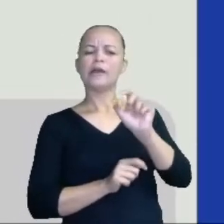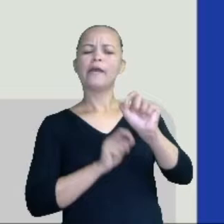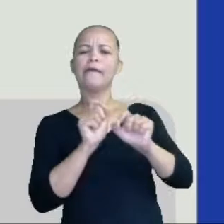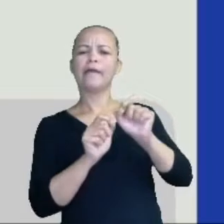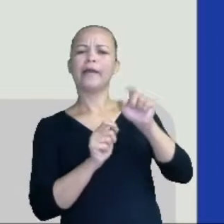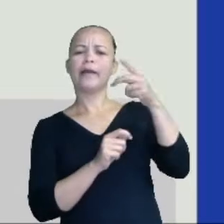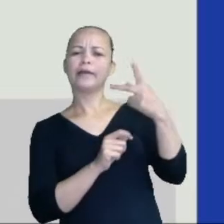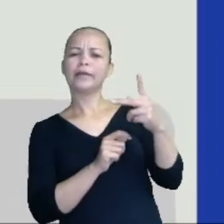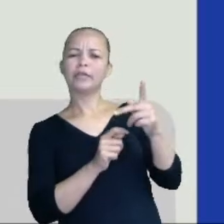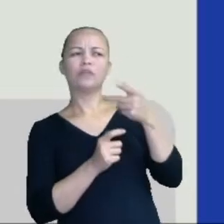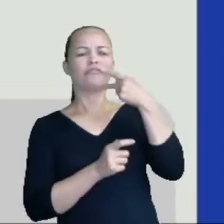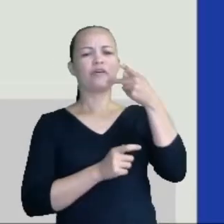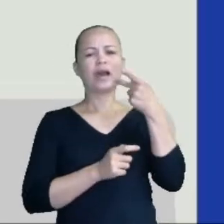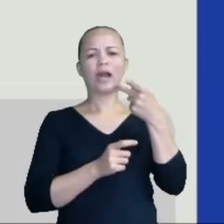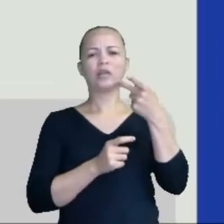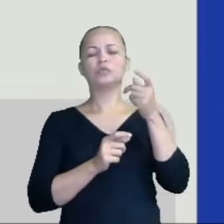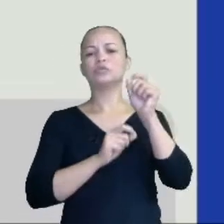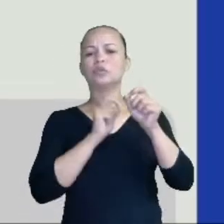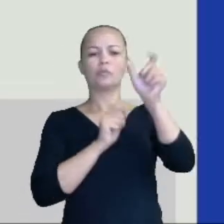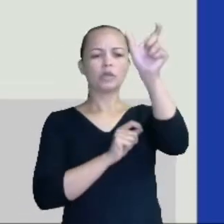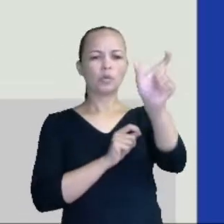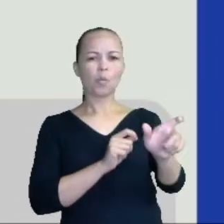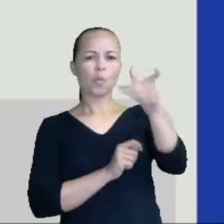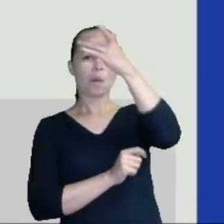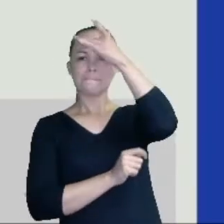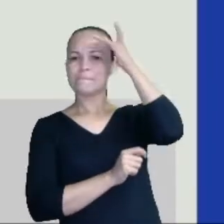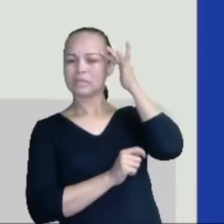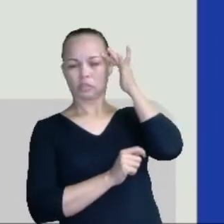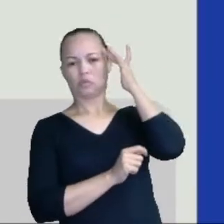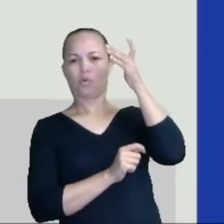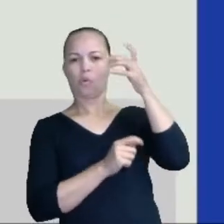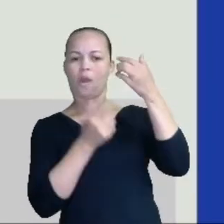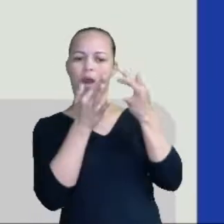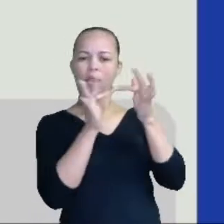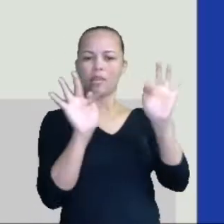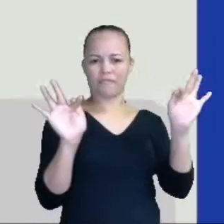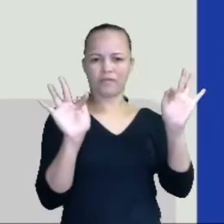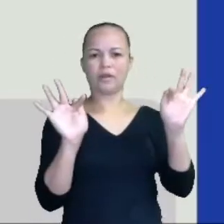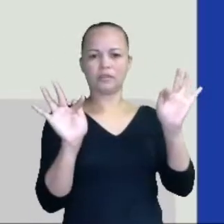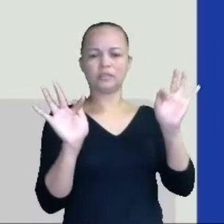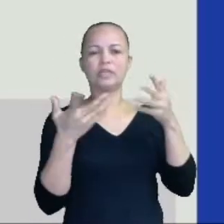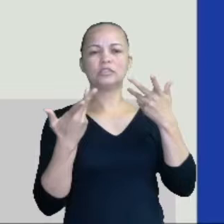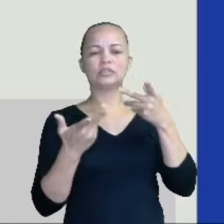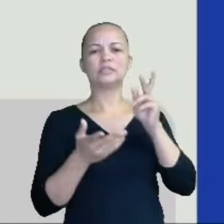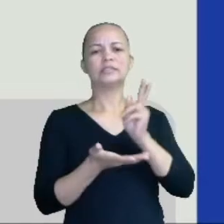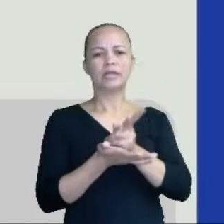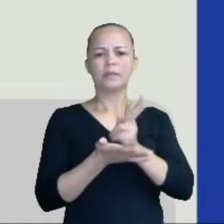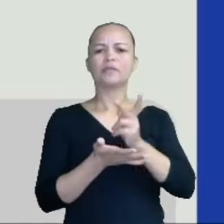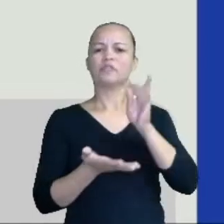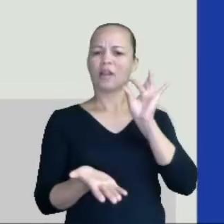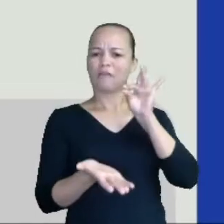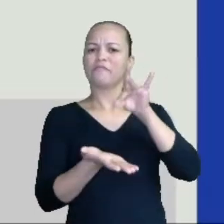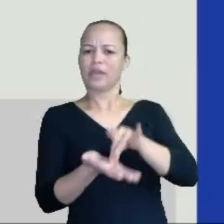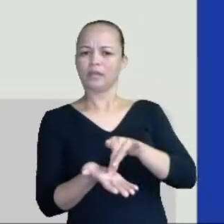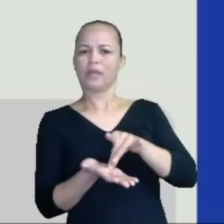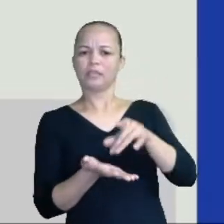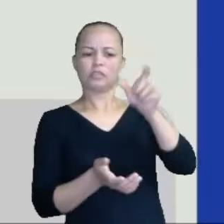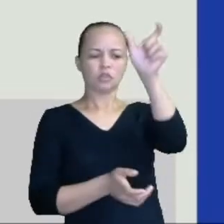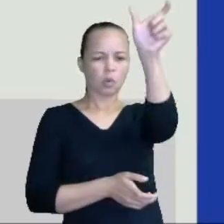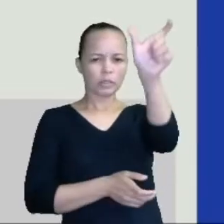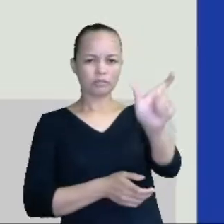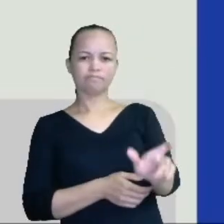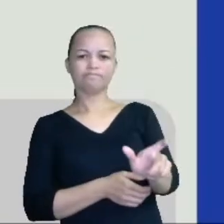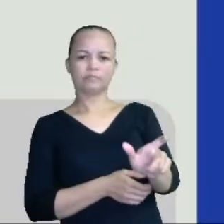falo a respeito de alguém na frase, ou seja, eu sempre vou fazer alguma afirmação sobre o sujeito, ou seja,